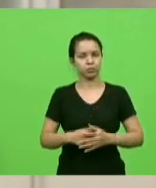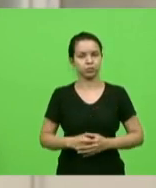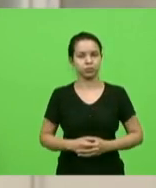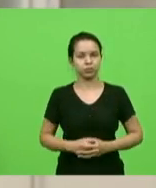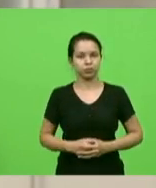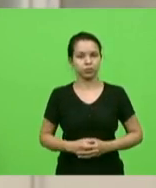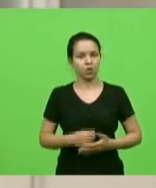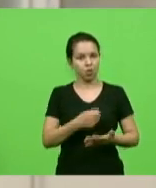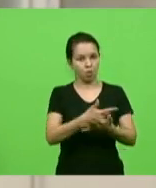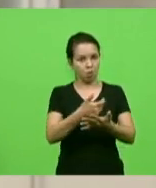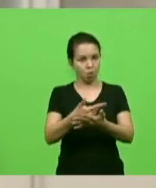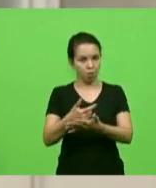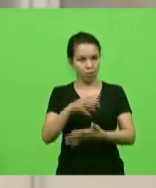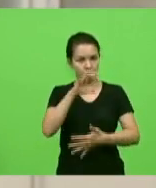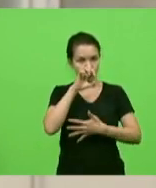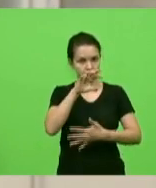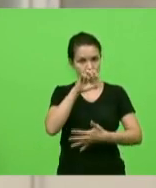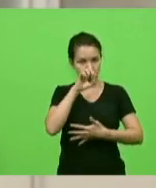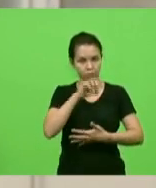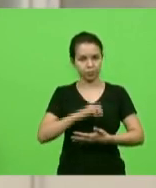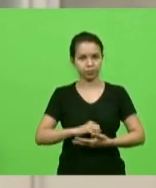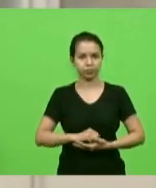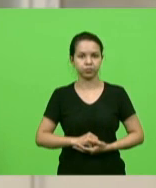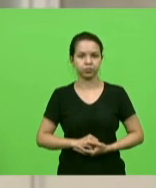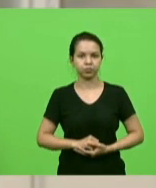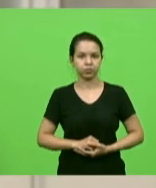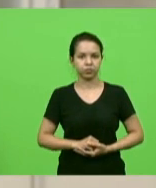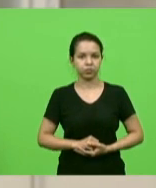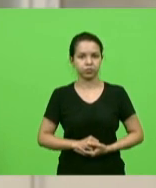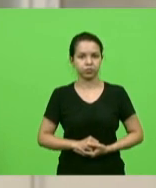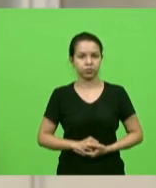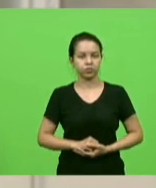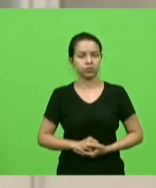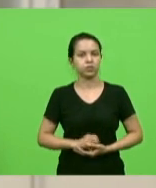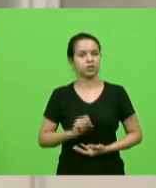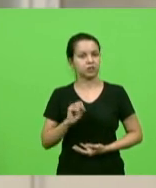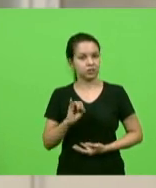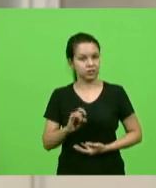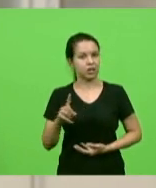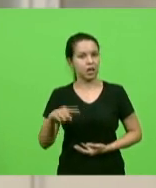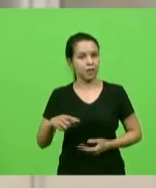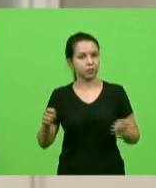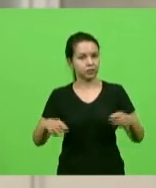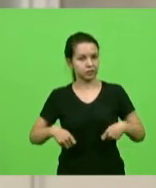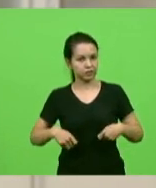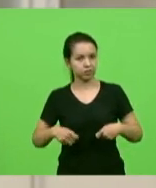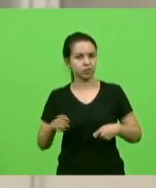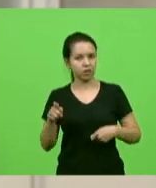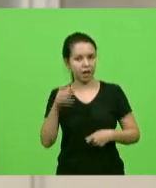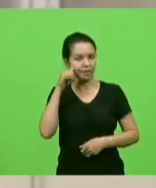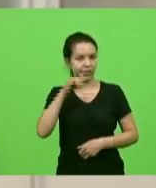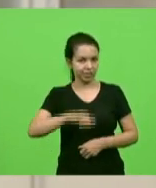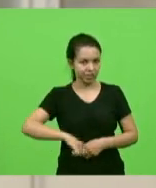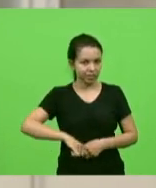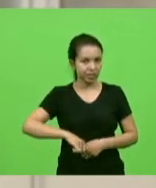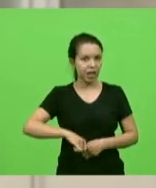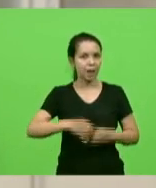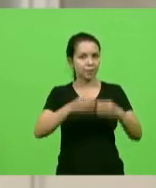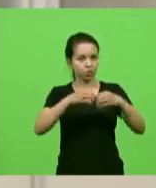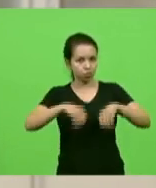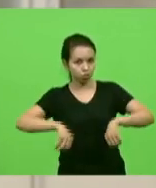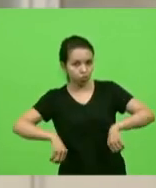para a culpa dos Tais respiradores esse era paz possível a ele evitar o resultado